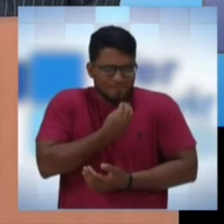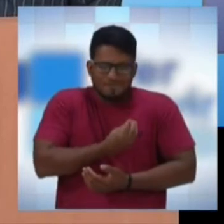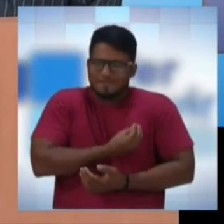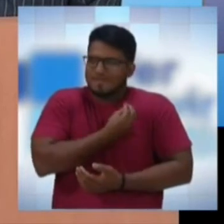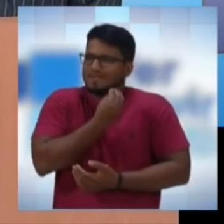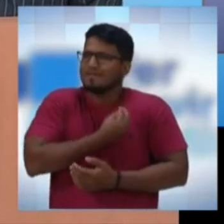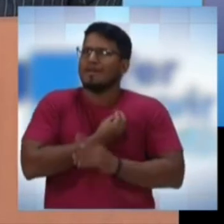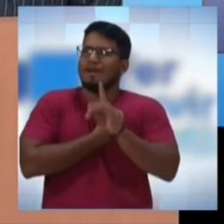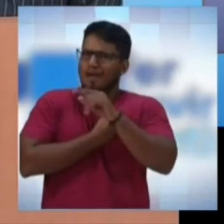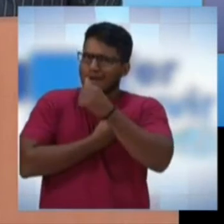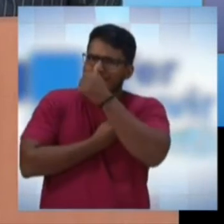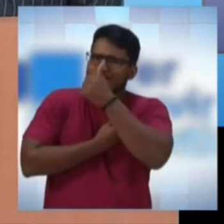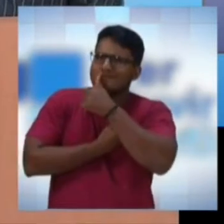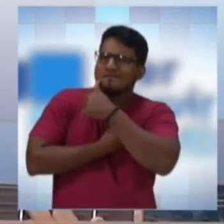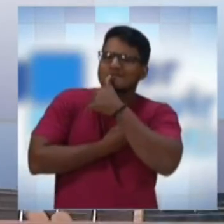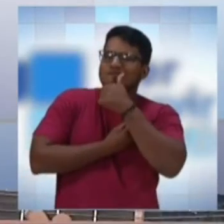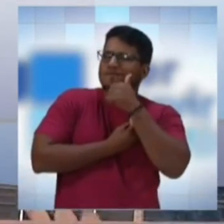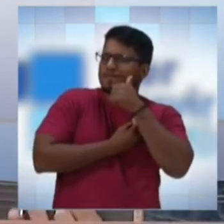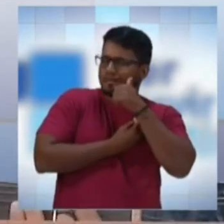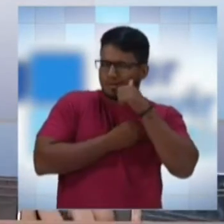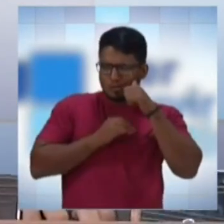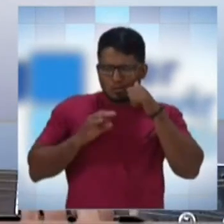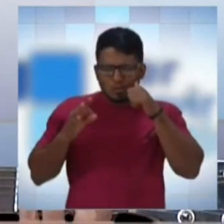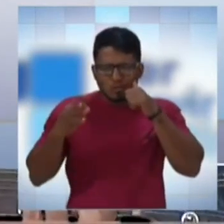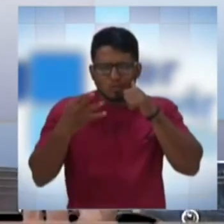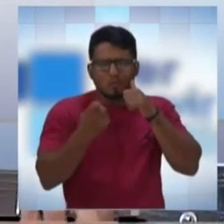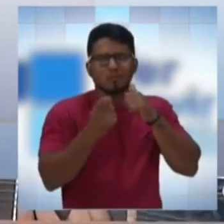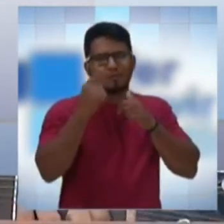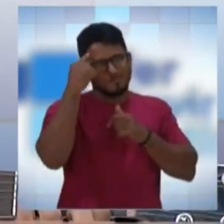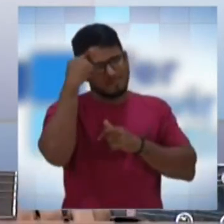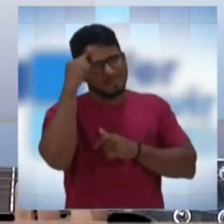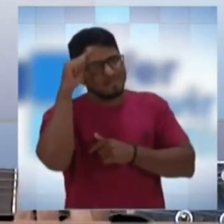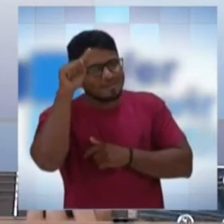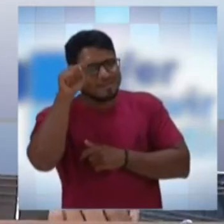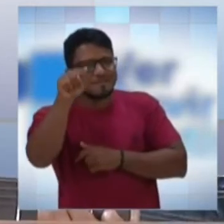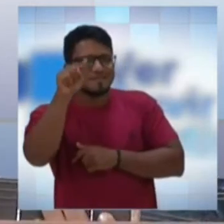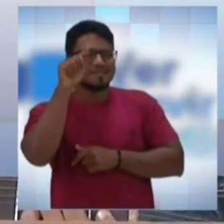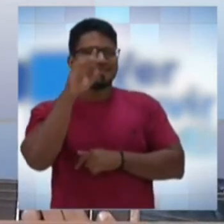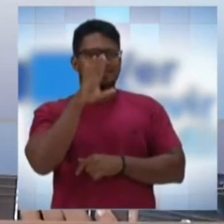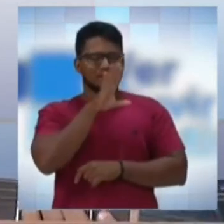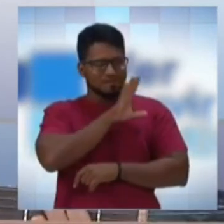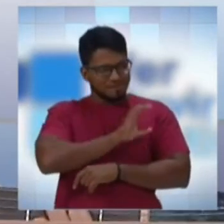viver é todo sacrifício feito em seu nome.